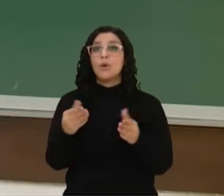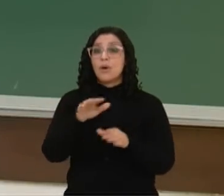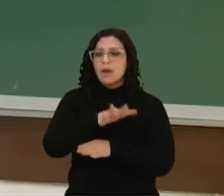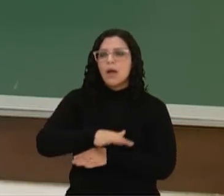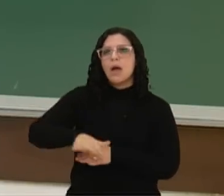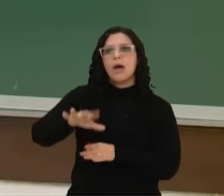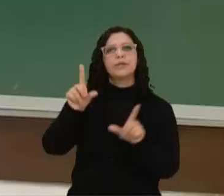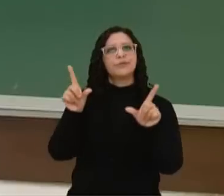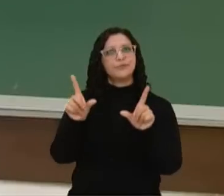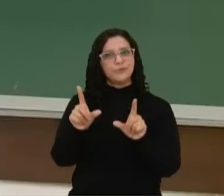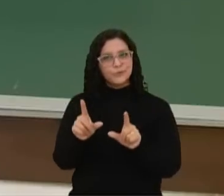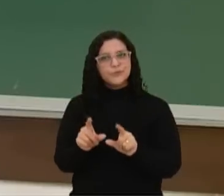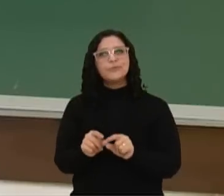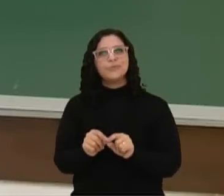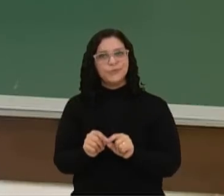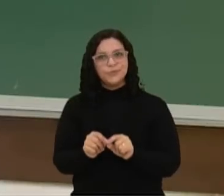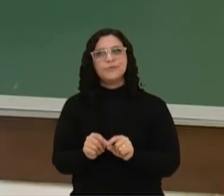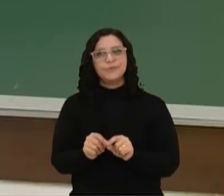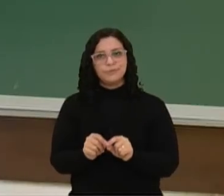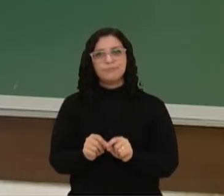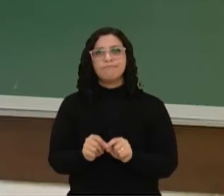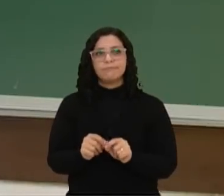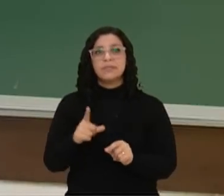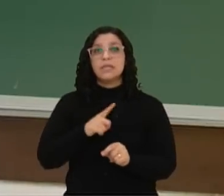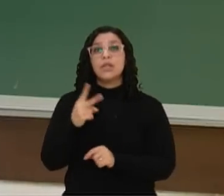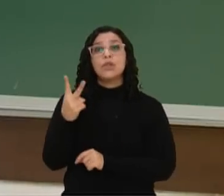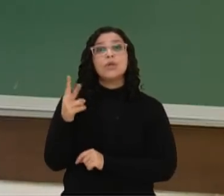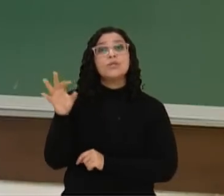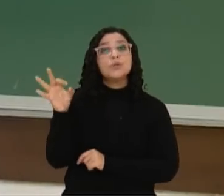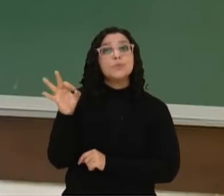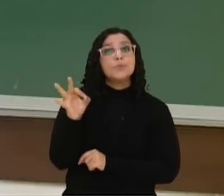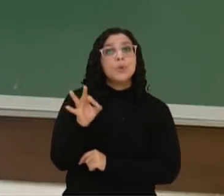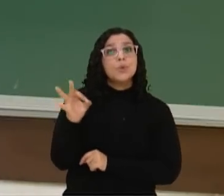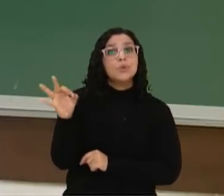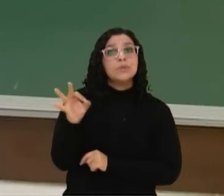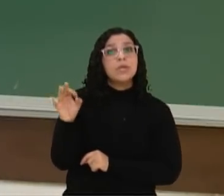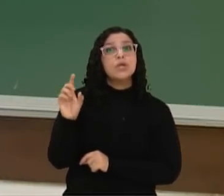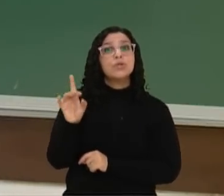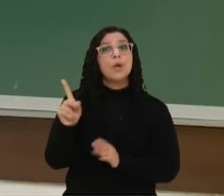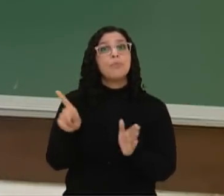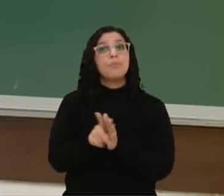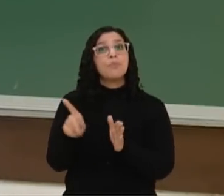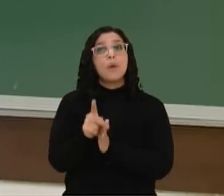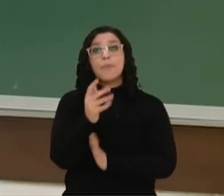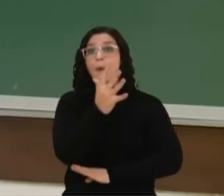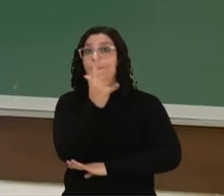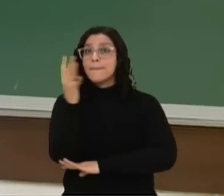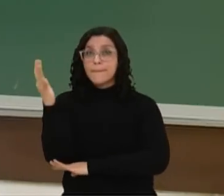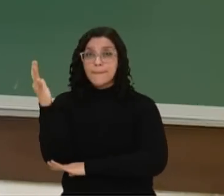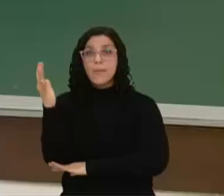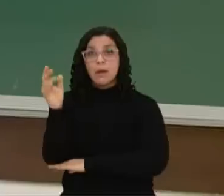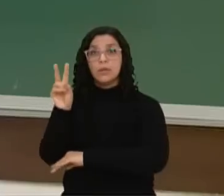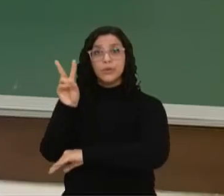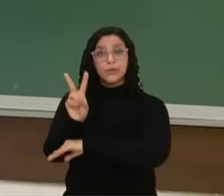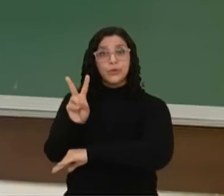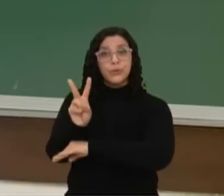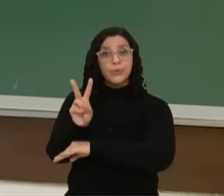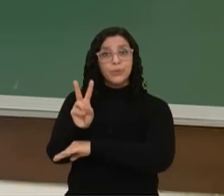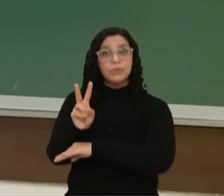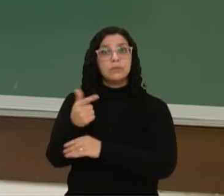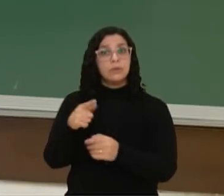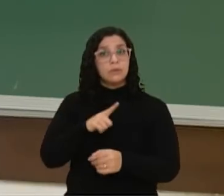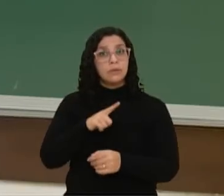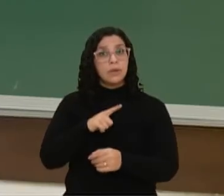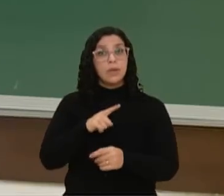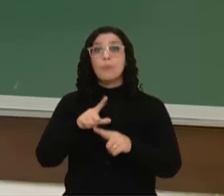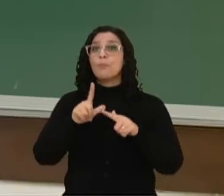área, né, restando apenas 2% de parques e reservas. E as queimadas são